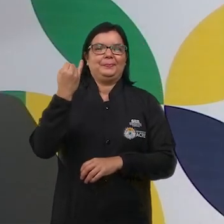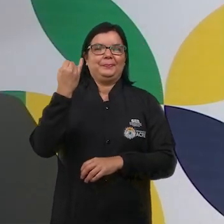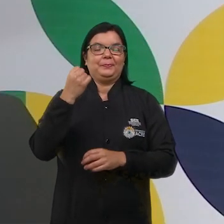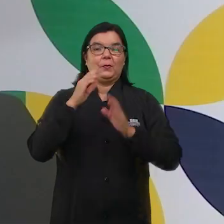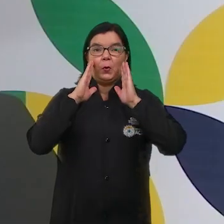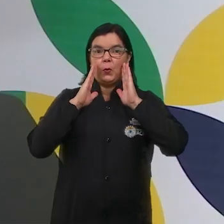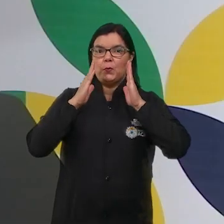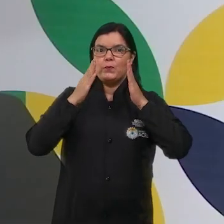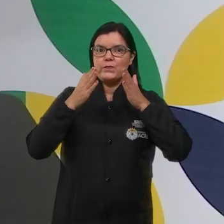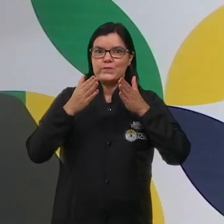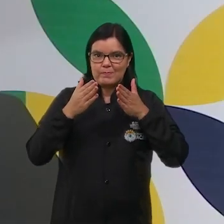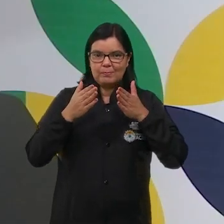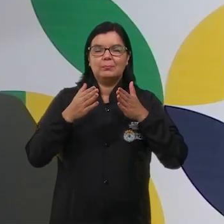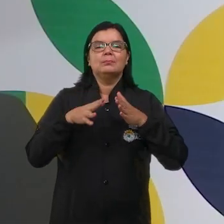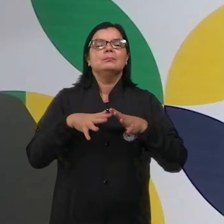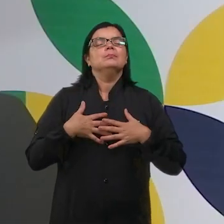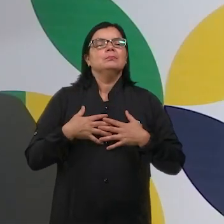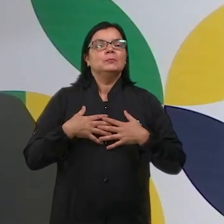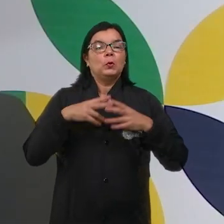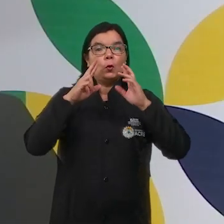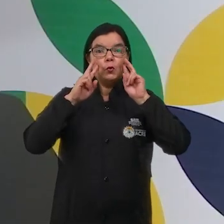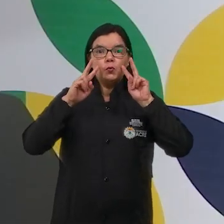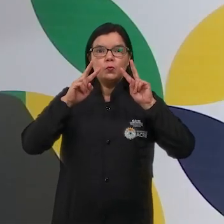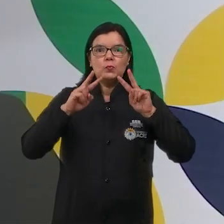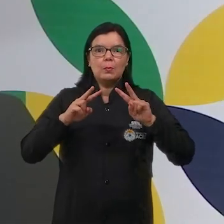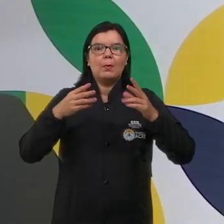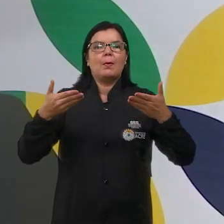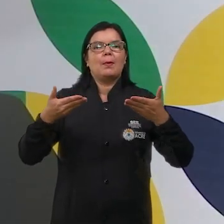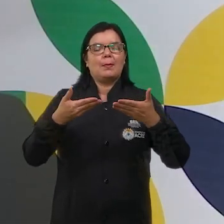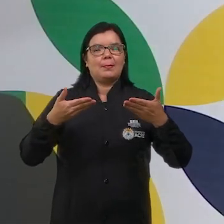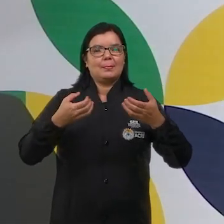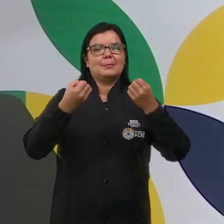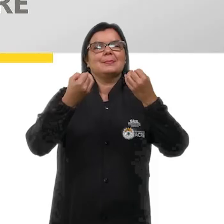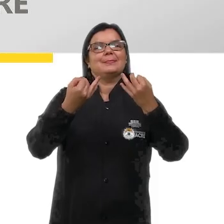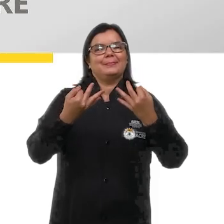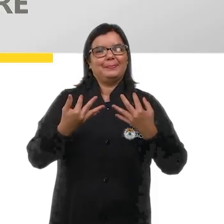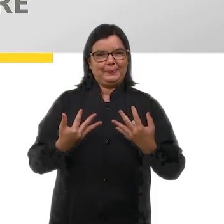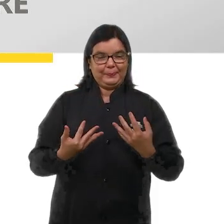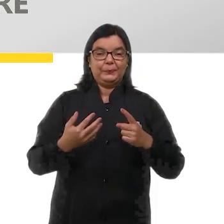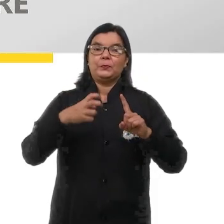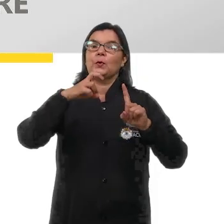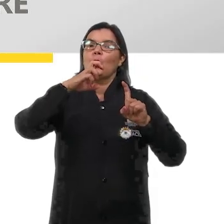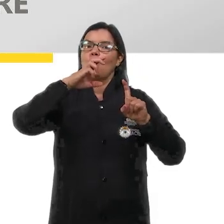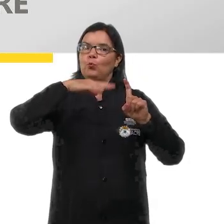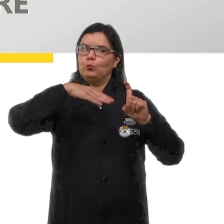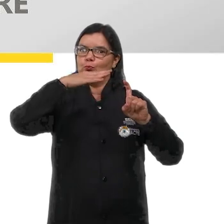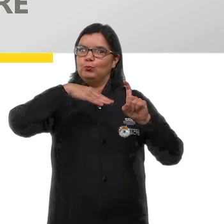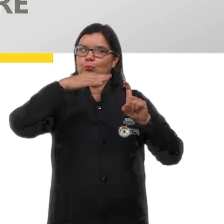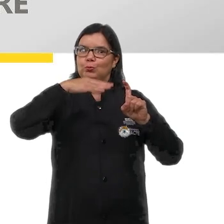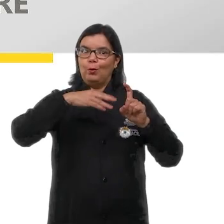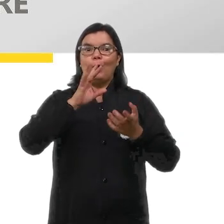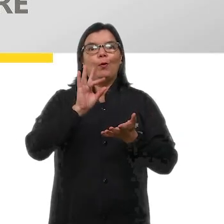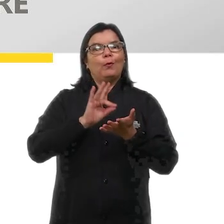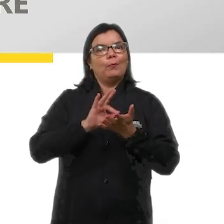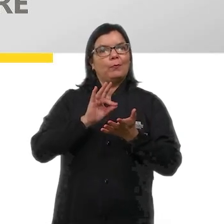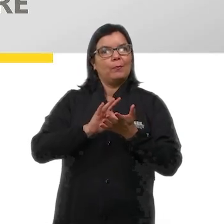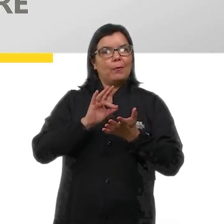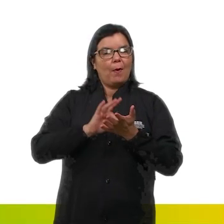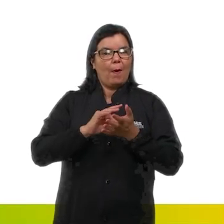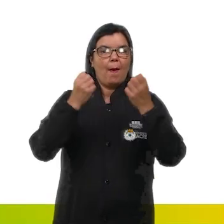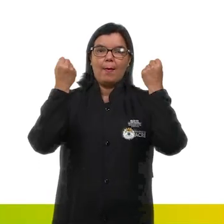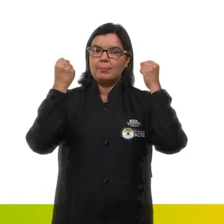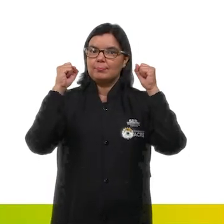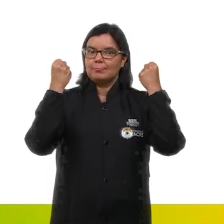Foca, concentra, de olho na tela, porque agora a gente vai falar de mitos e verdades relacionados ao exercício e